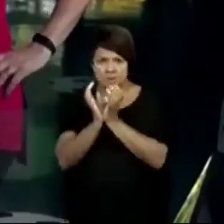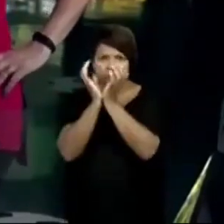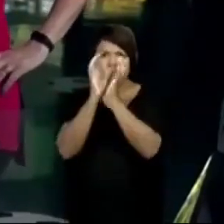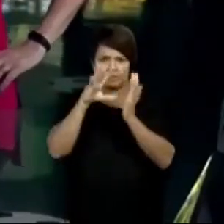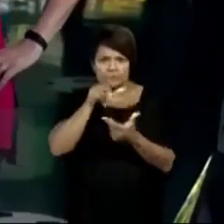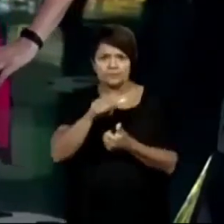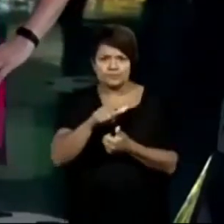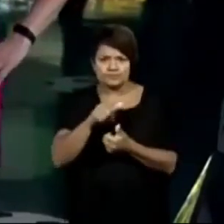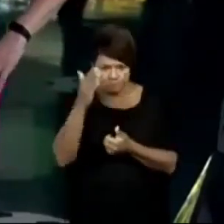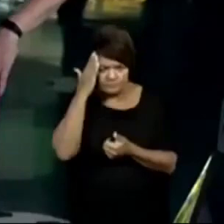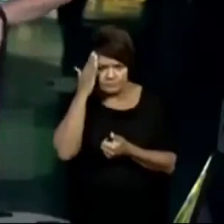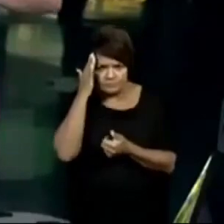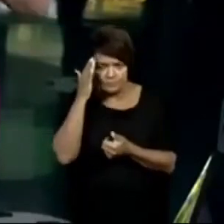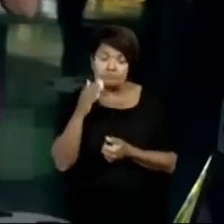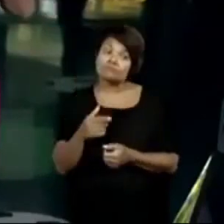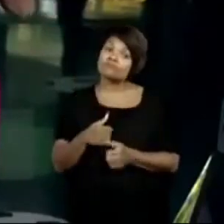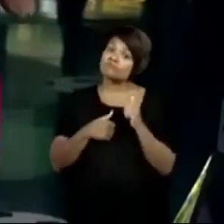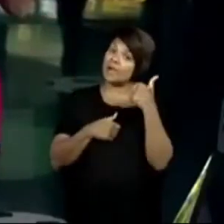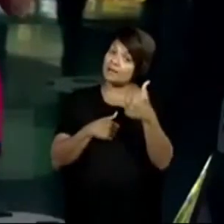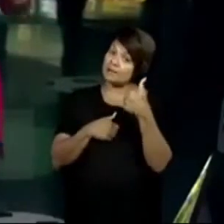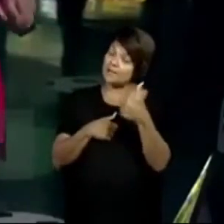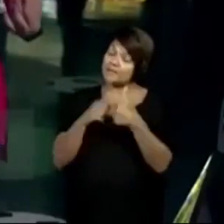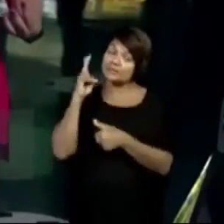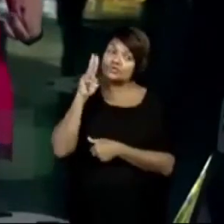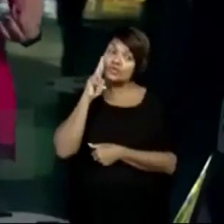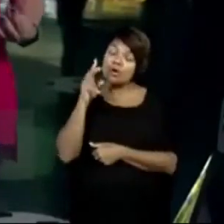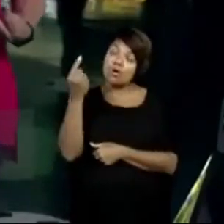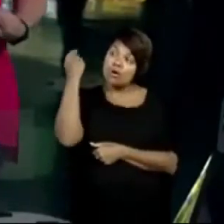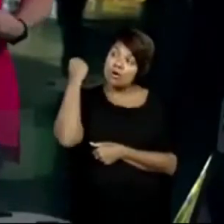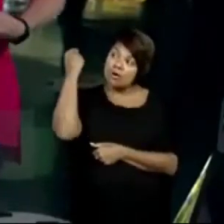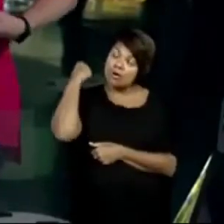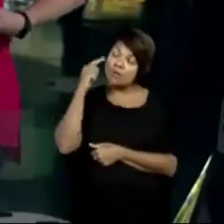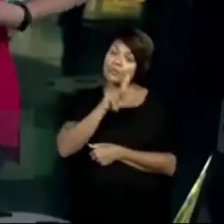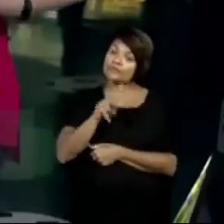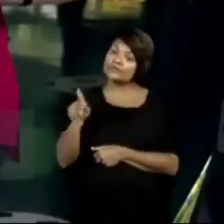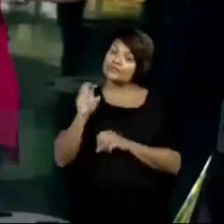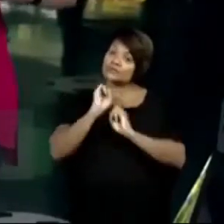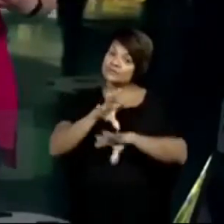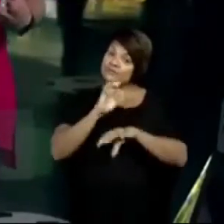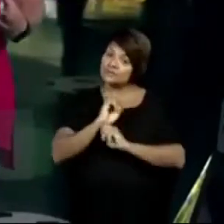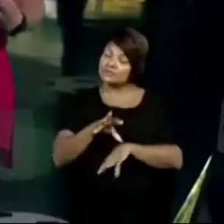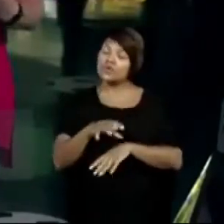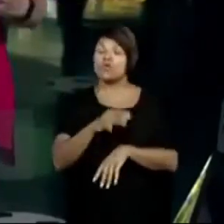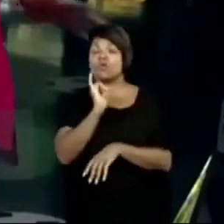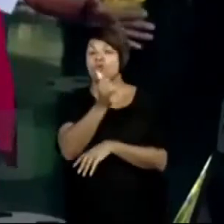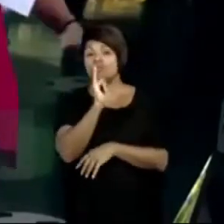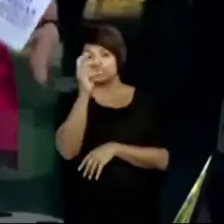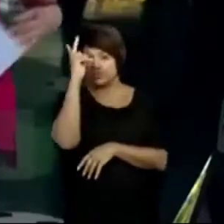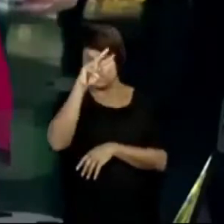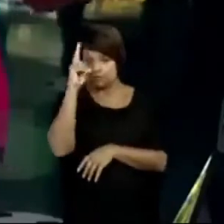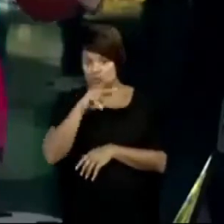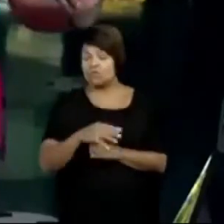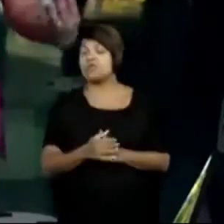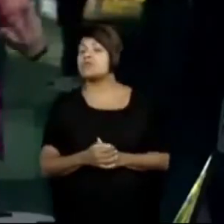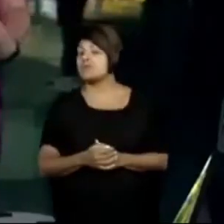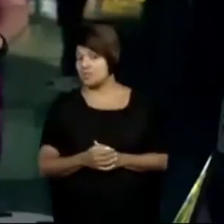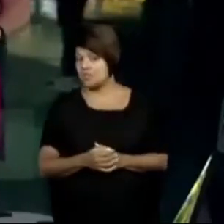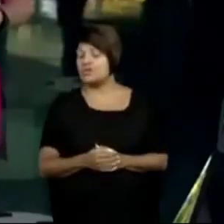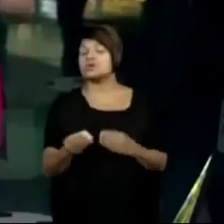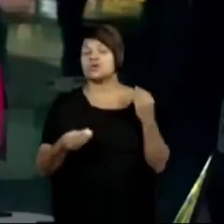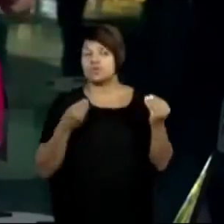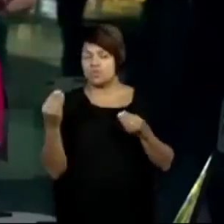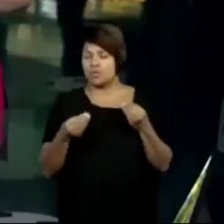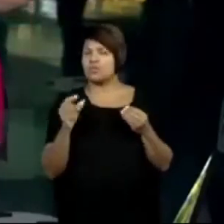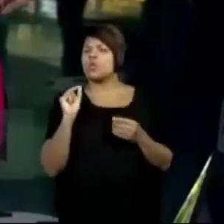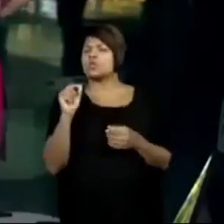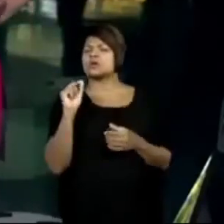a pena pensar na história, tentar relembrar o que os nossos professores acabam contando lá pra gente, né? De toda a história.